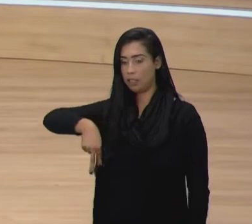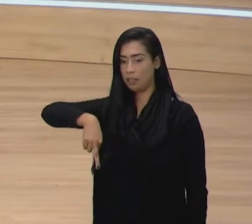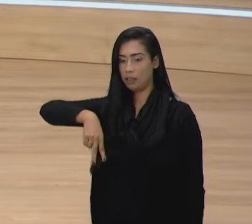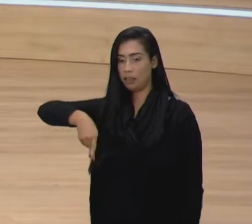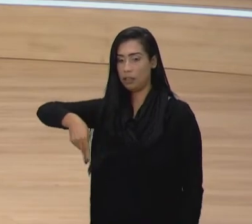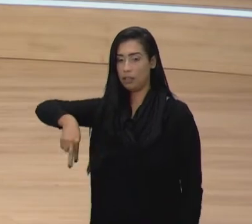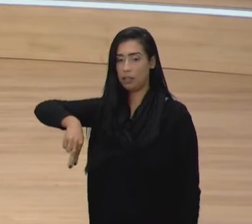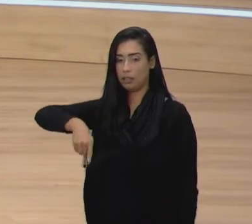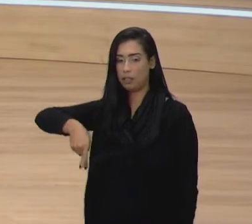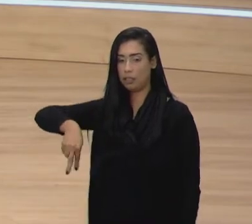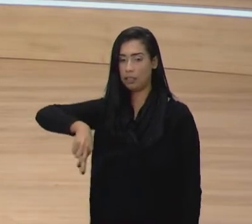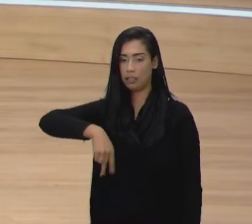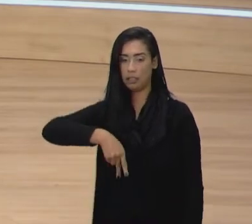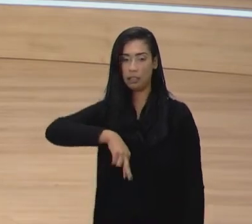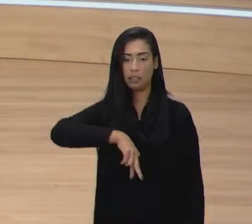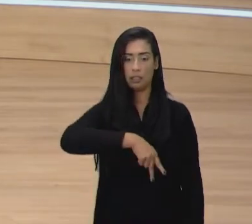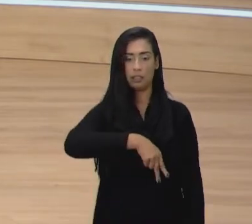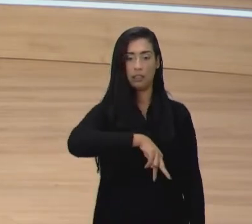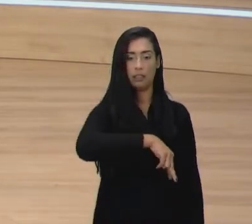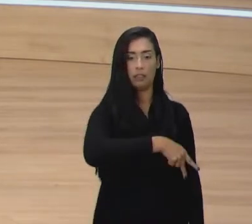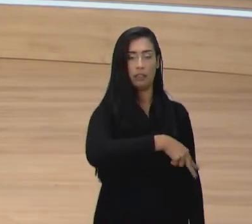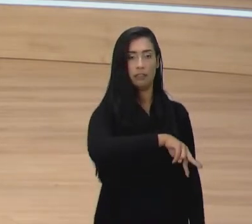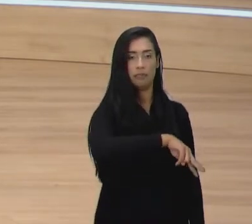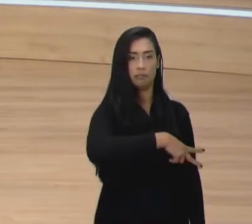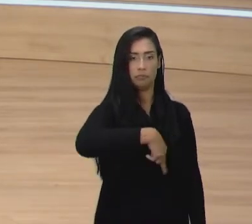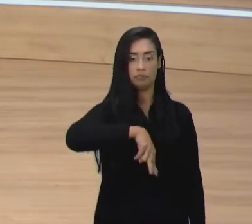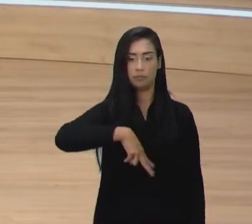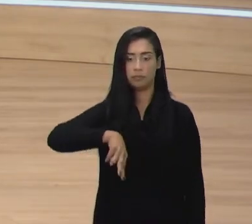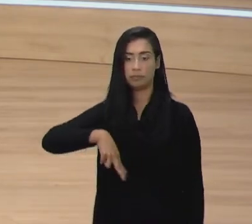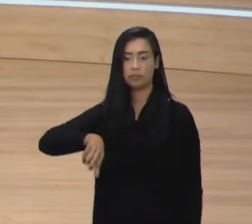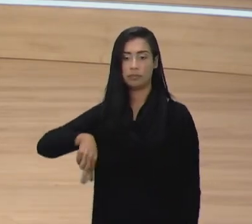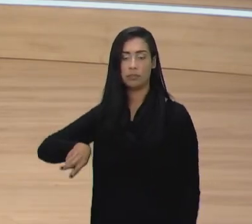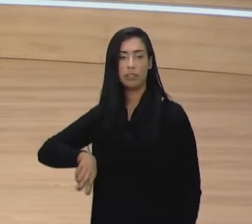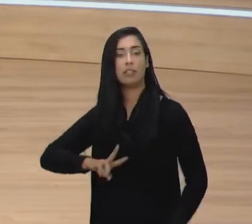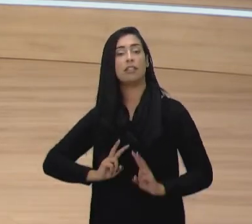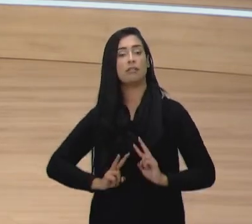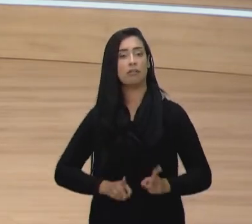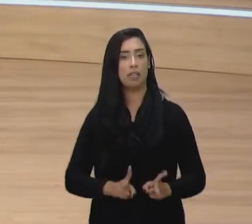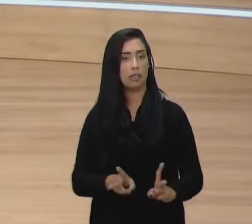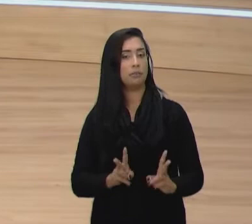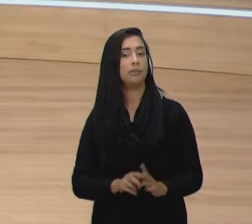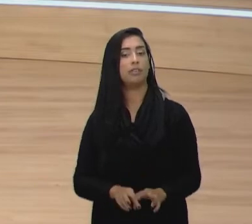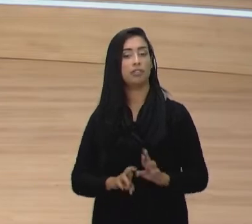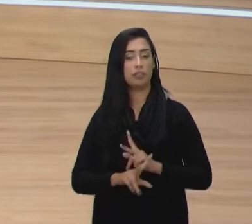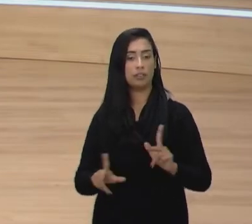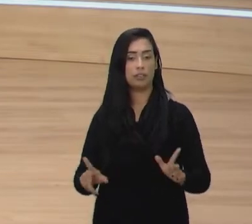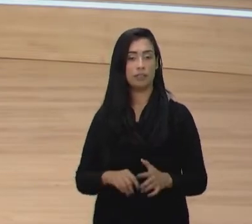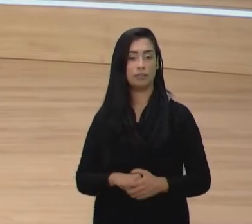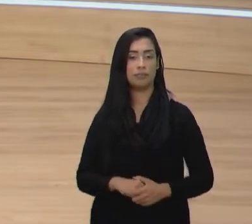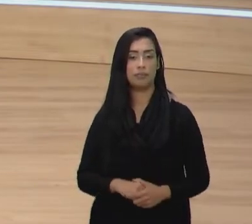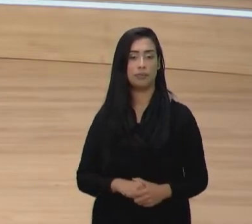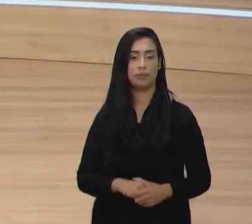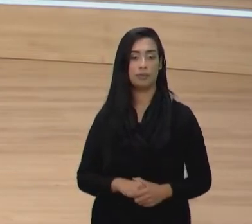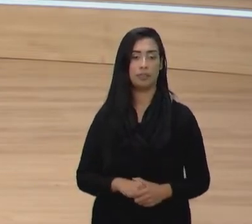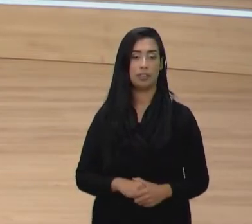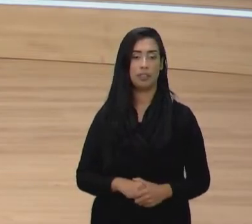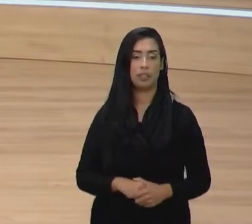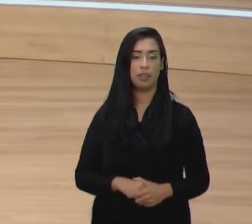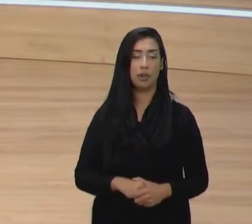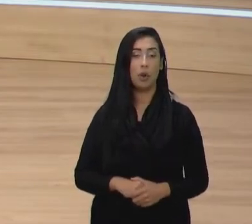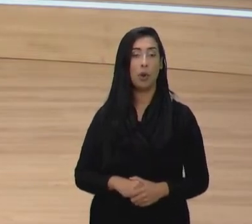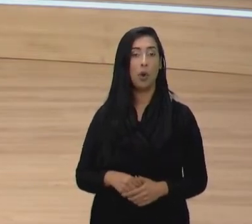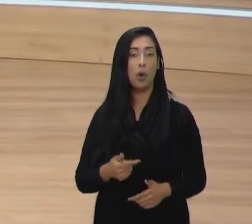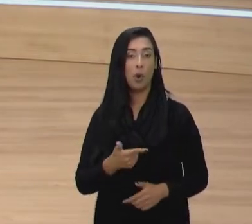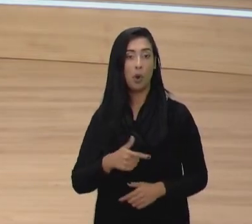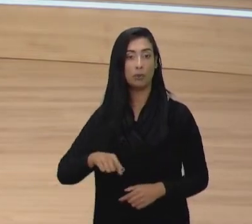todo. Por isso, existe essa diferença e é legal vocês saberem essa diferença. Uma é linear, a outra é circular. Voltei